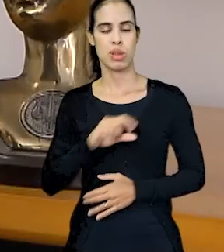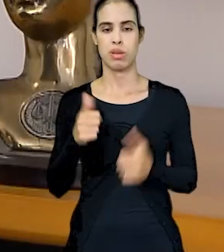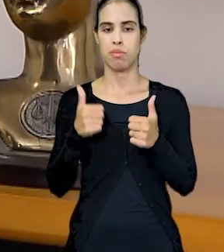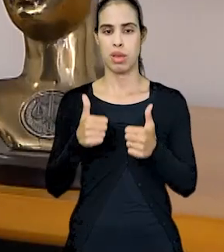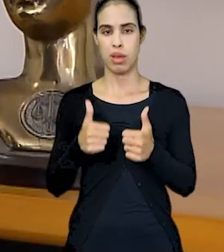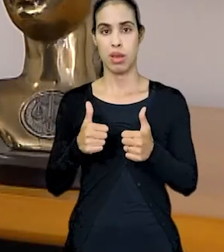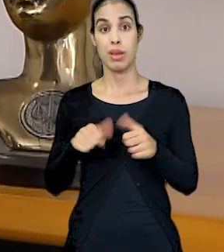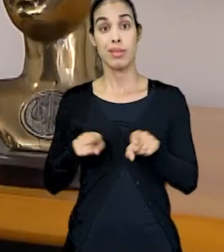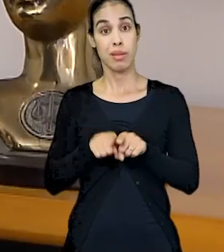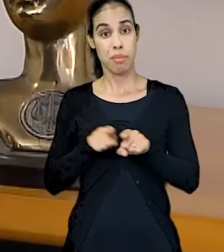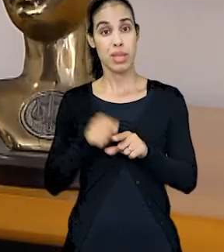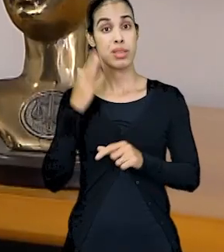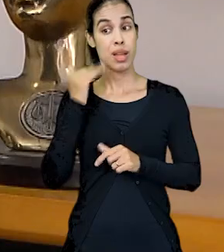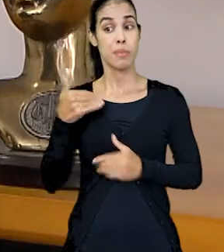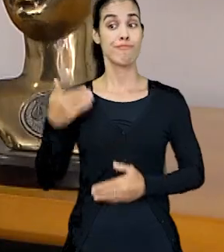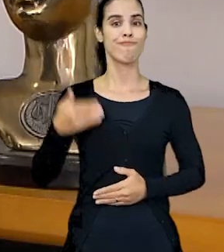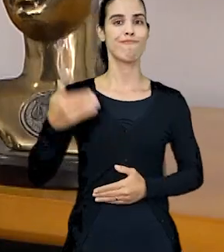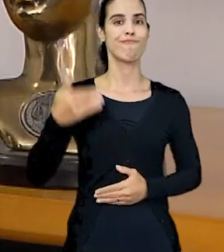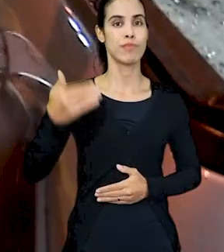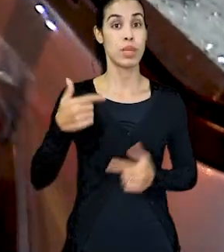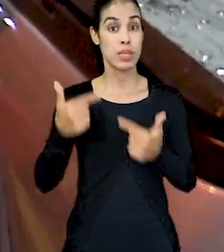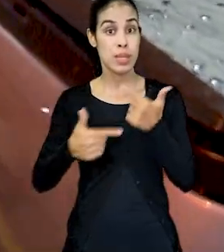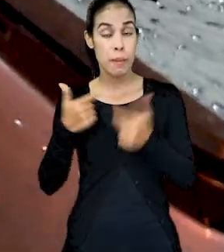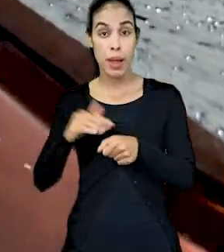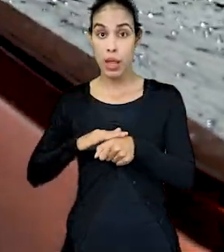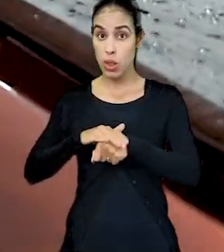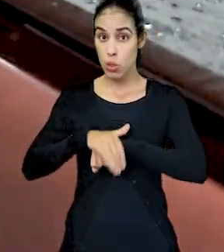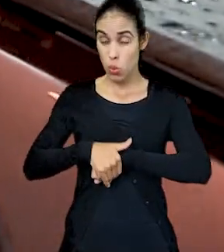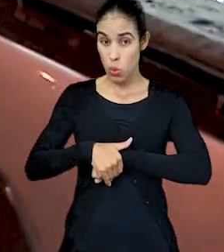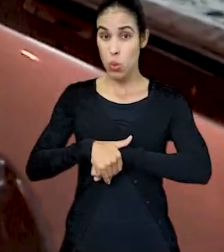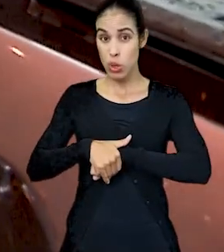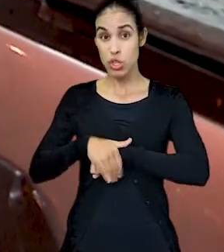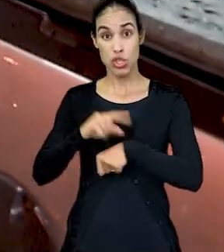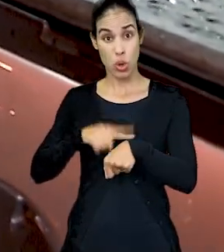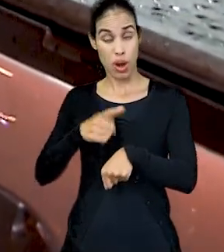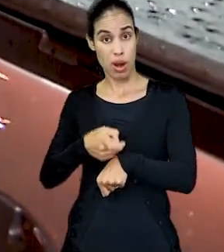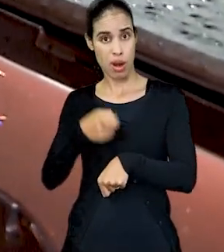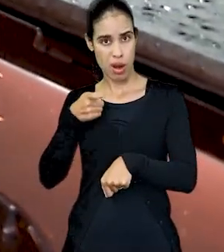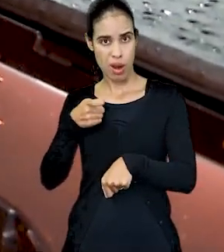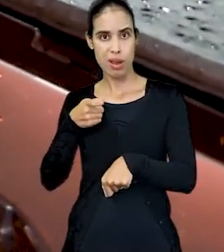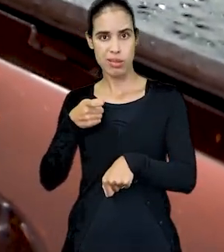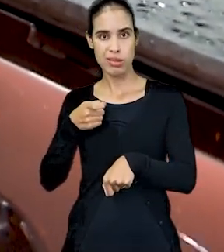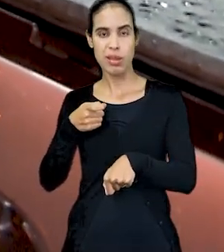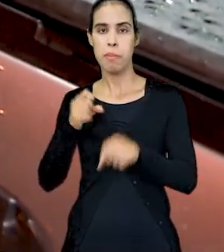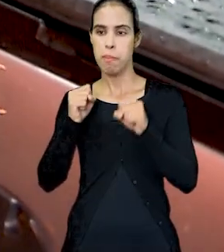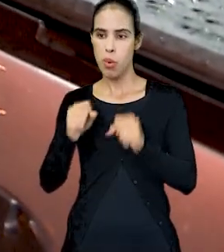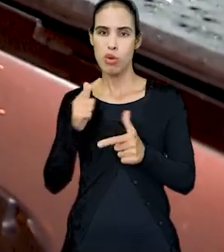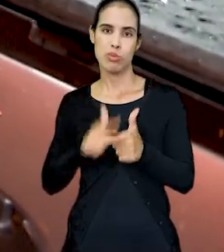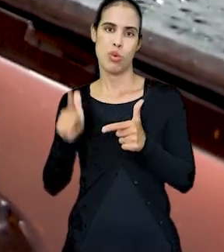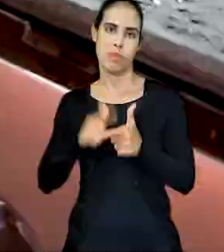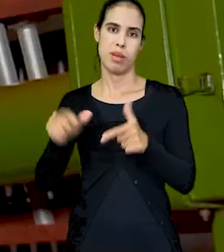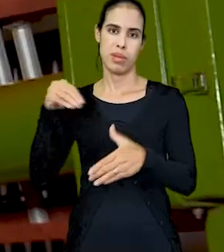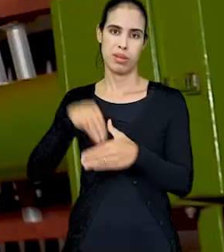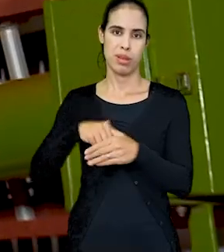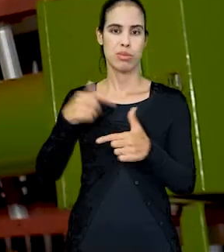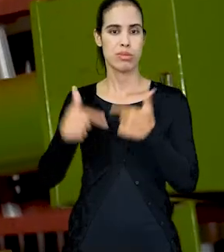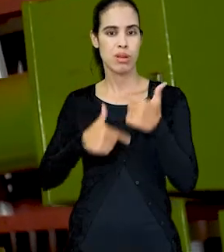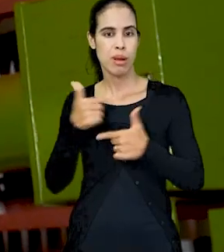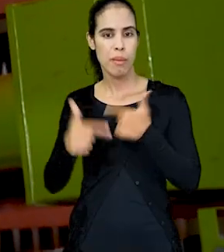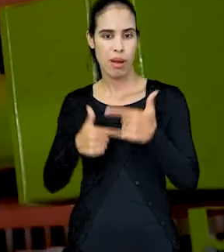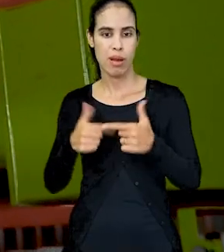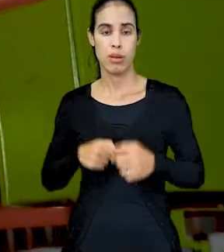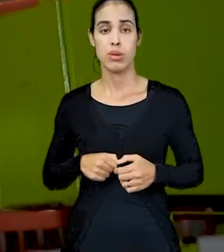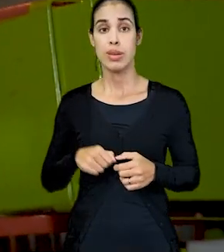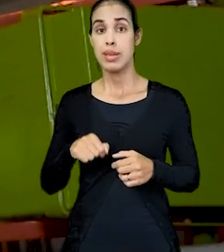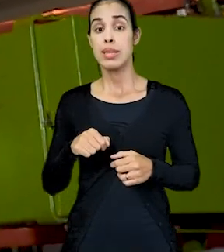haver mais acidentes de trabalho quando você tem sobrejornada e quando você tem trabalho noturno. Evite o trabalho noturno, mas se ele tiver